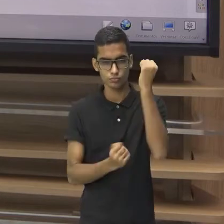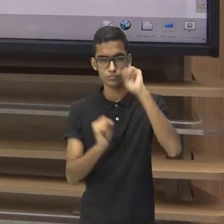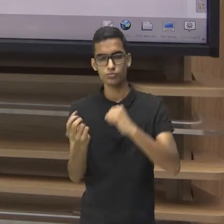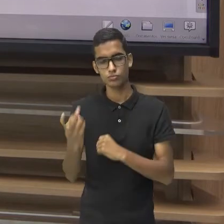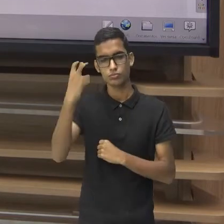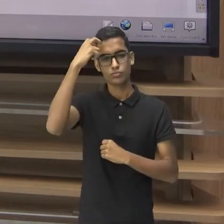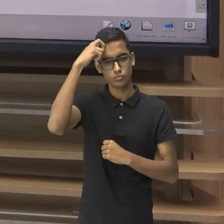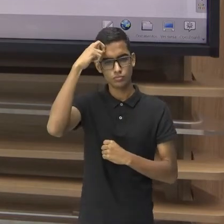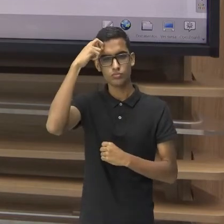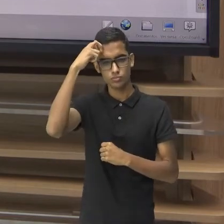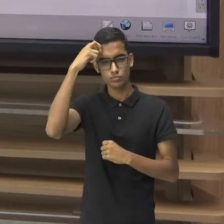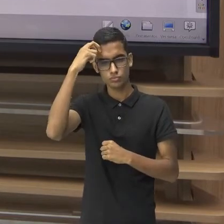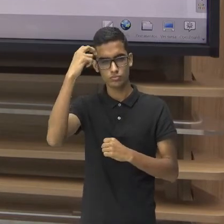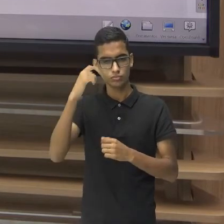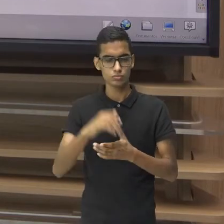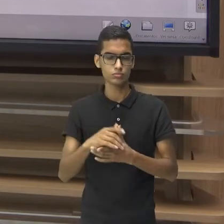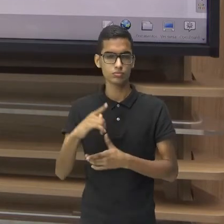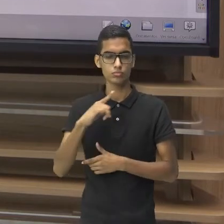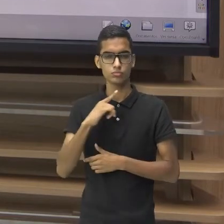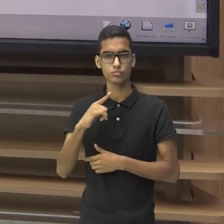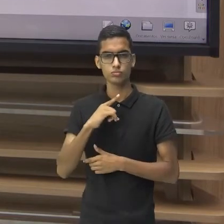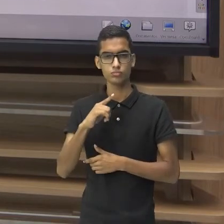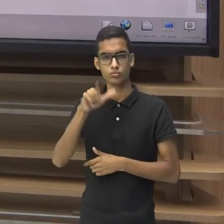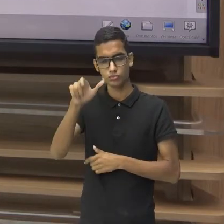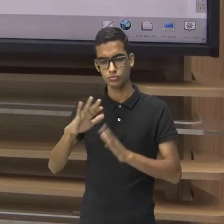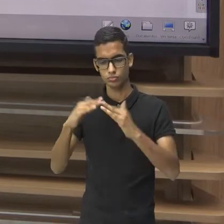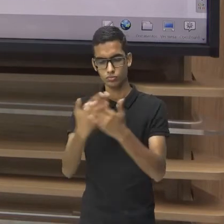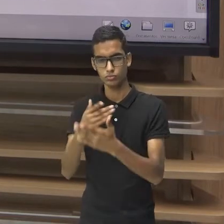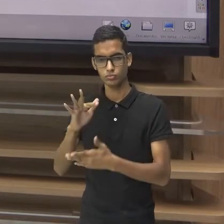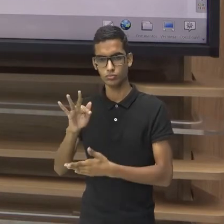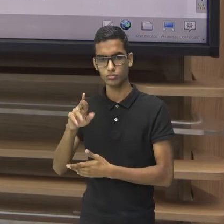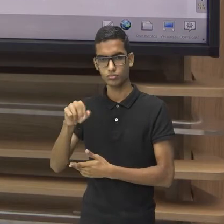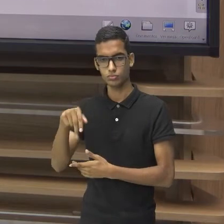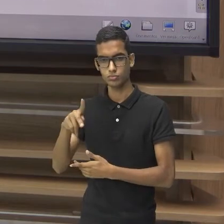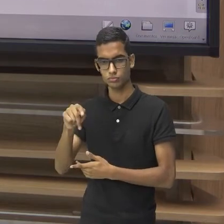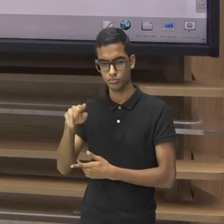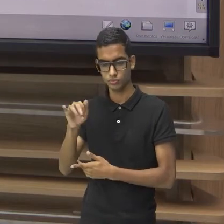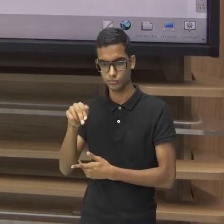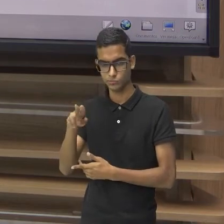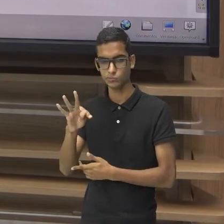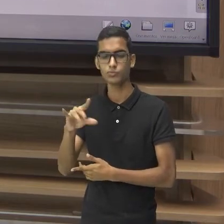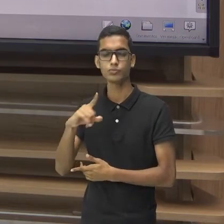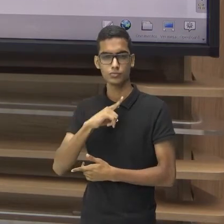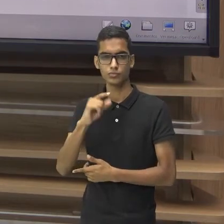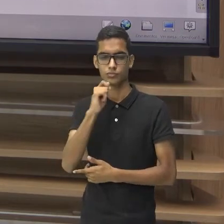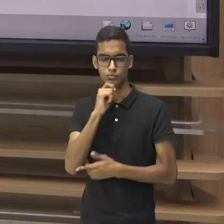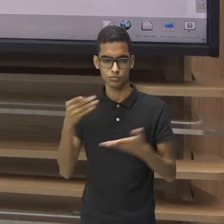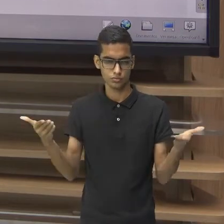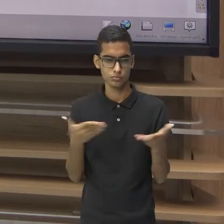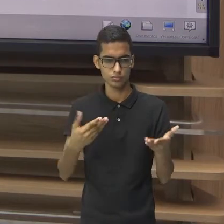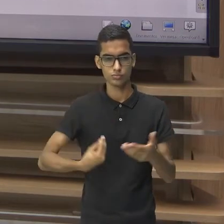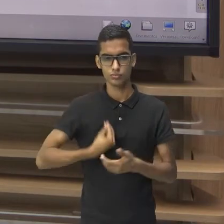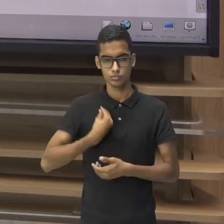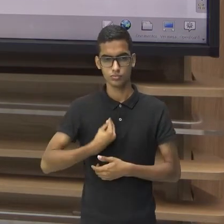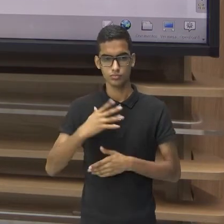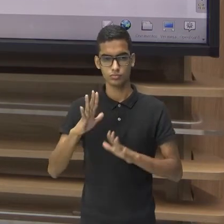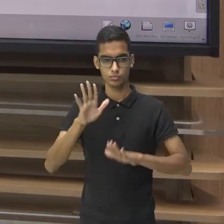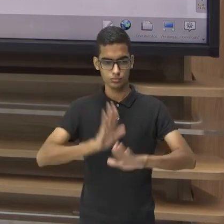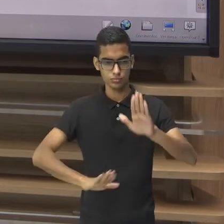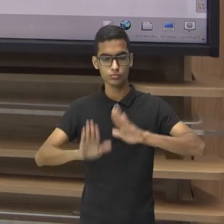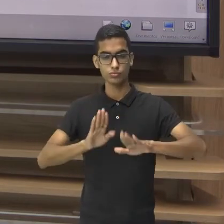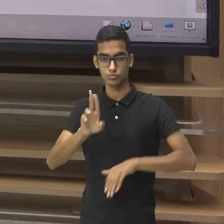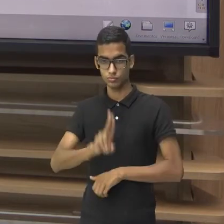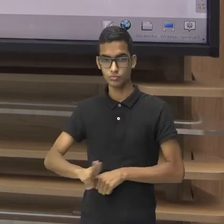de massa, dos autores frankfurtianos está presente sim no nosso dia a dia. Tenhamos cuidado